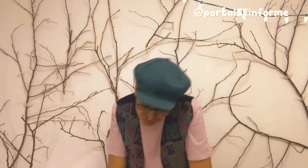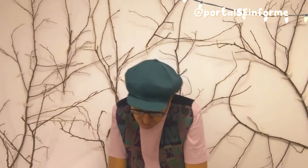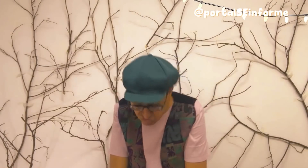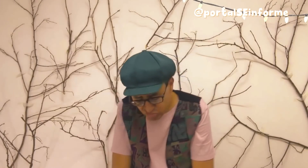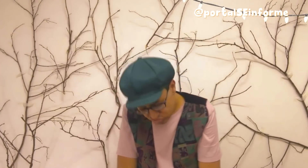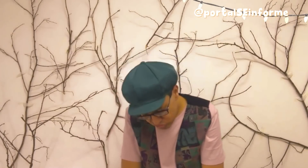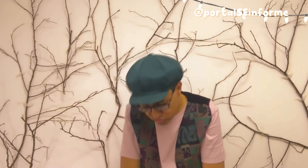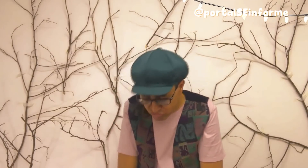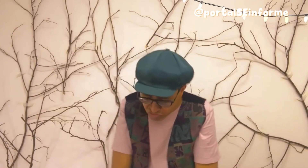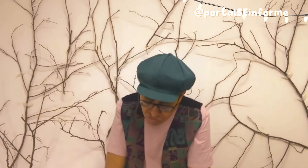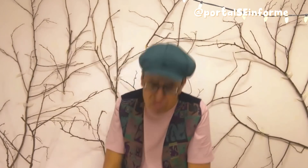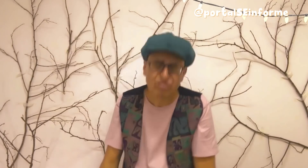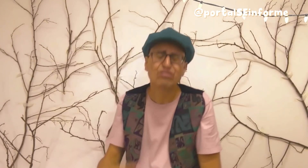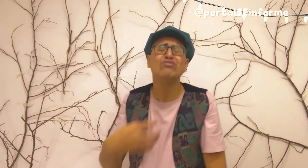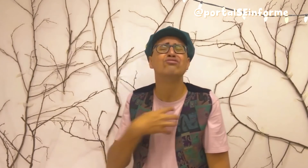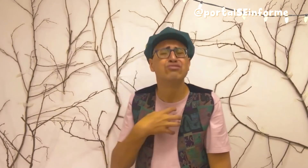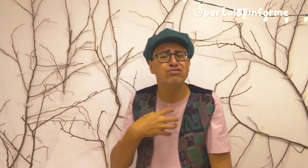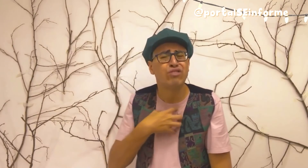acabrunhado.